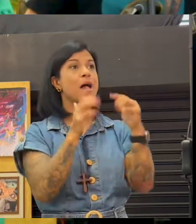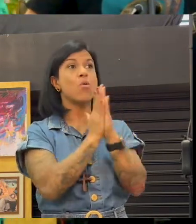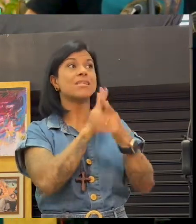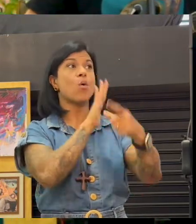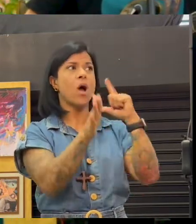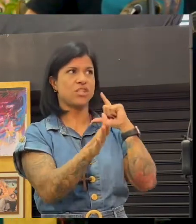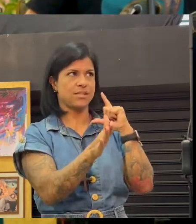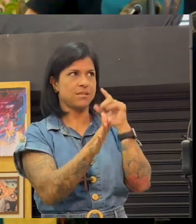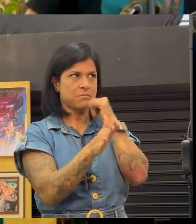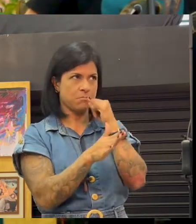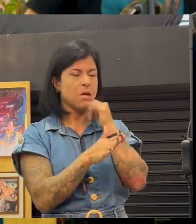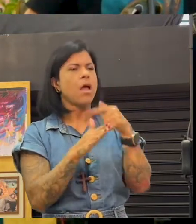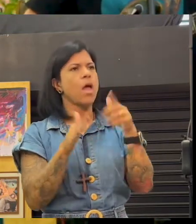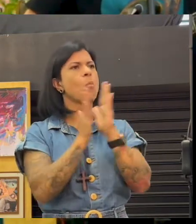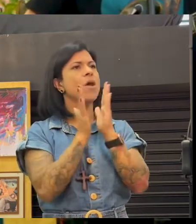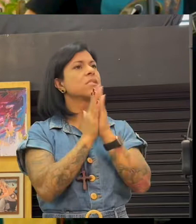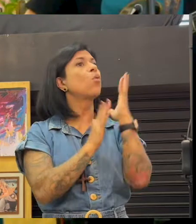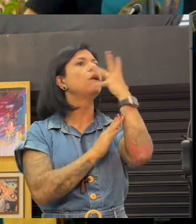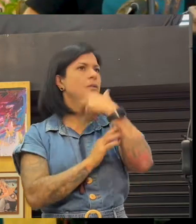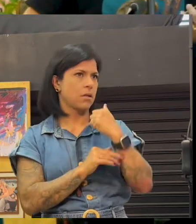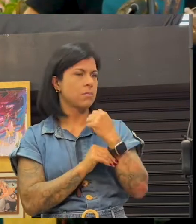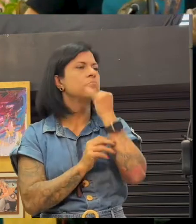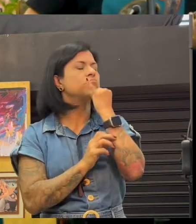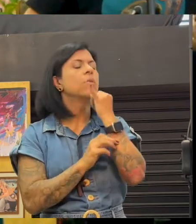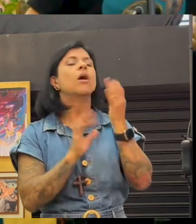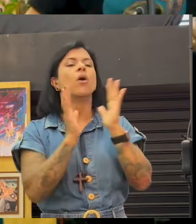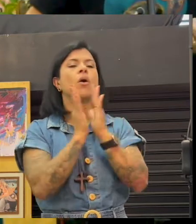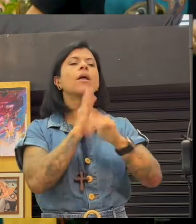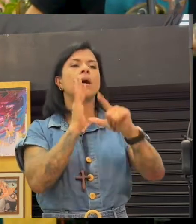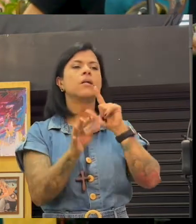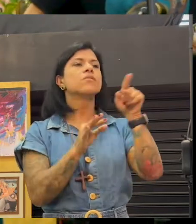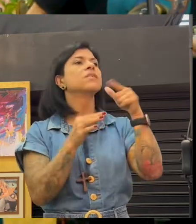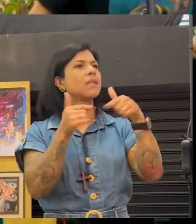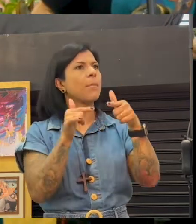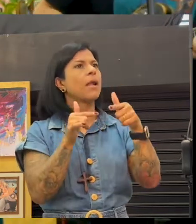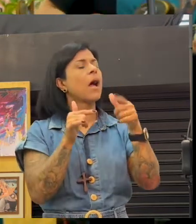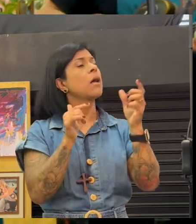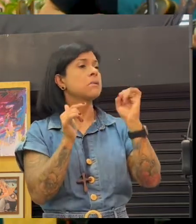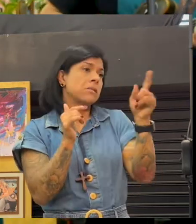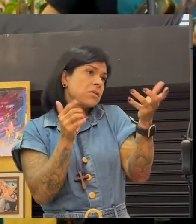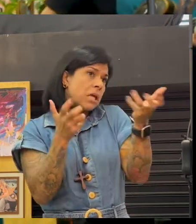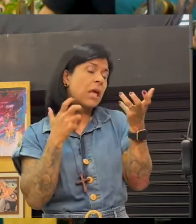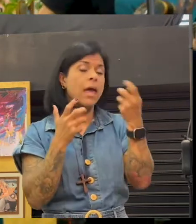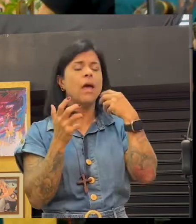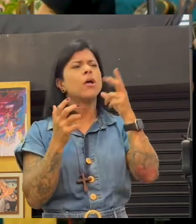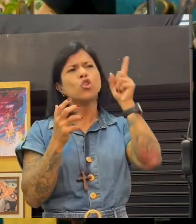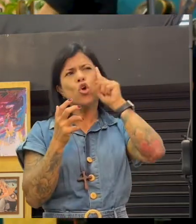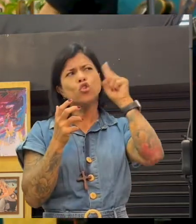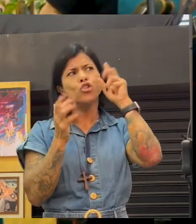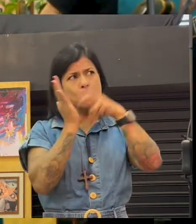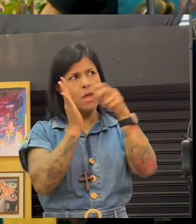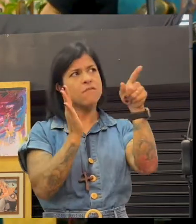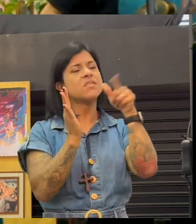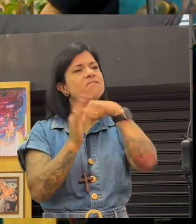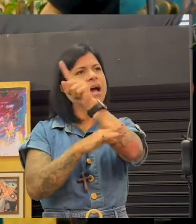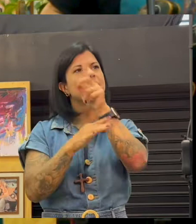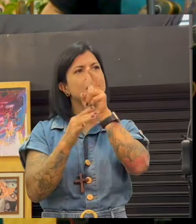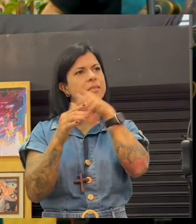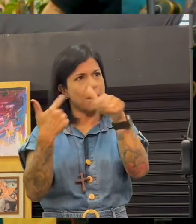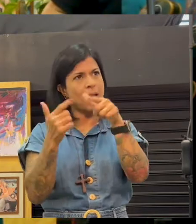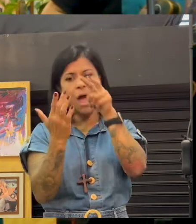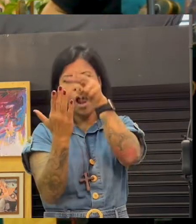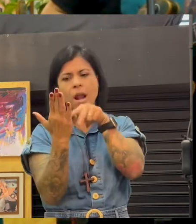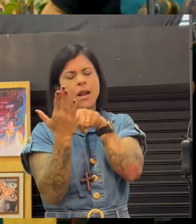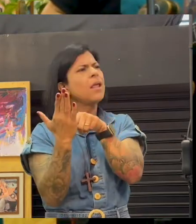uma oração linda, uma oração linda. E que, se possível, todos os dias, se você trabalha de manhã, se você trabalha à tarde, se